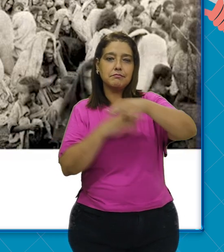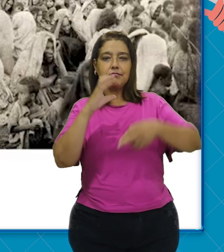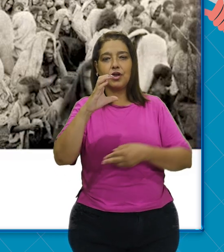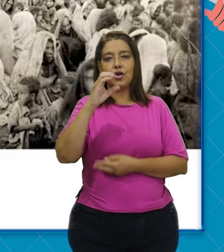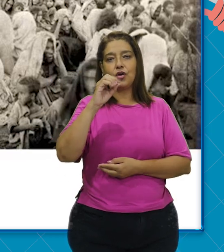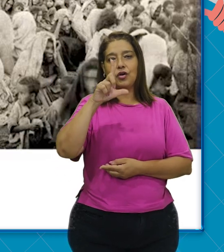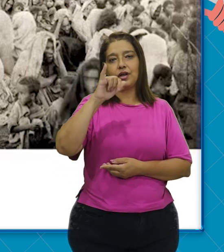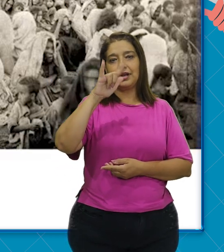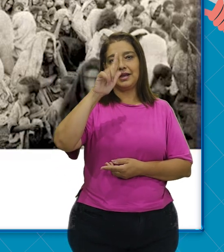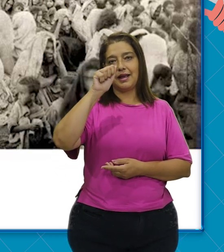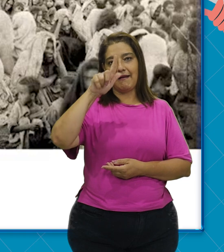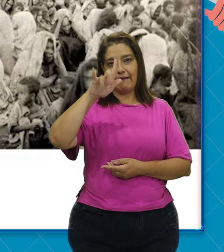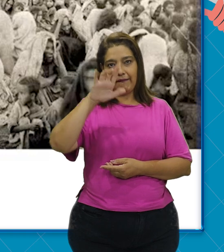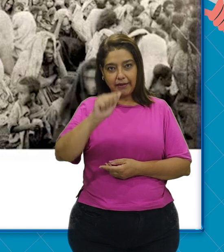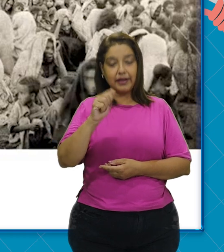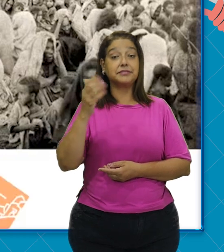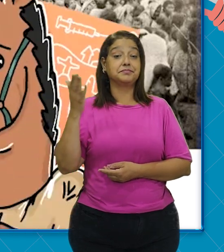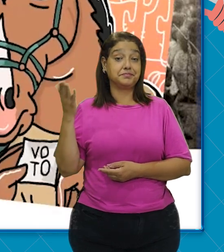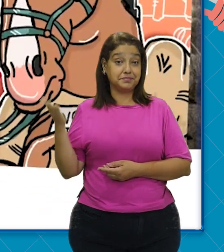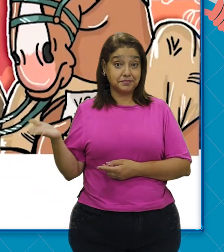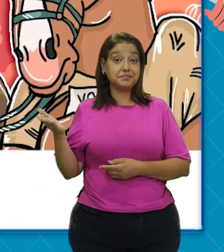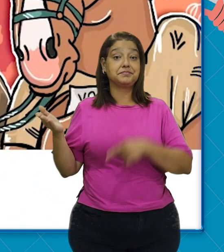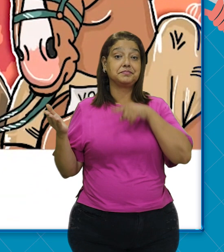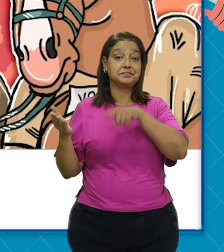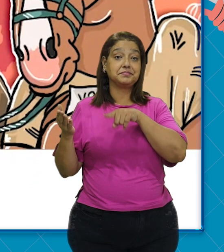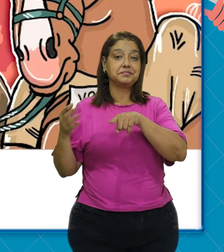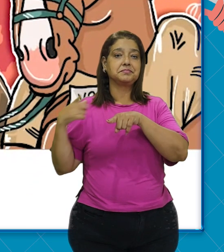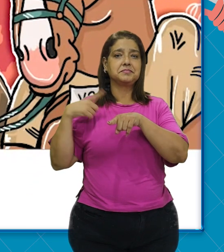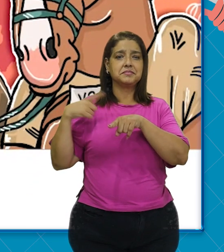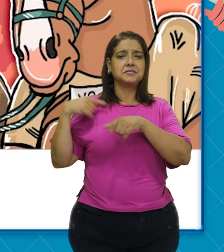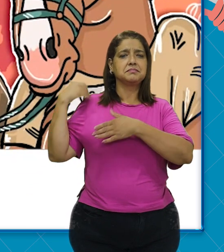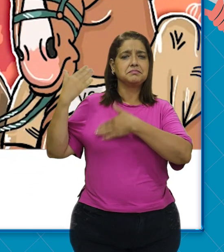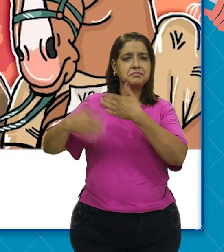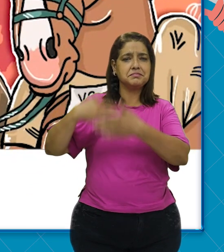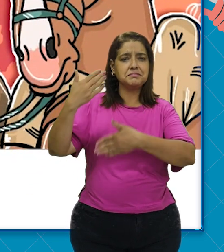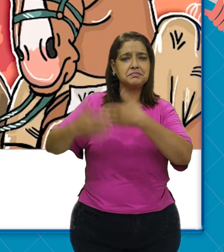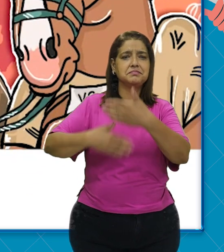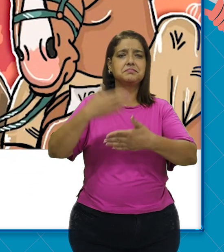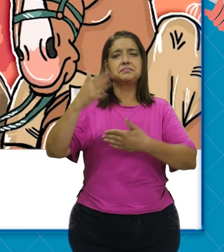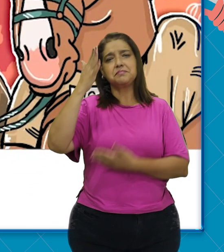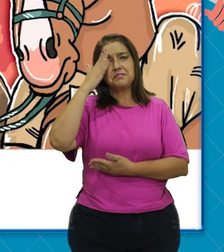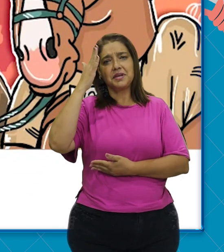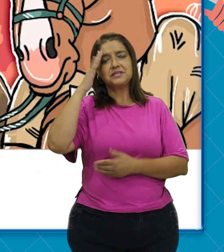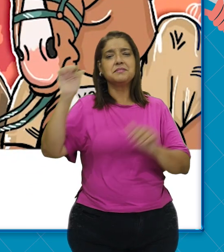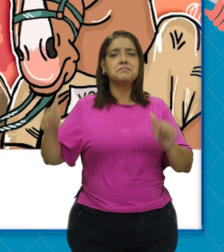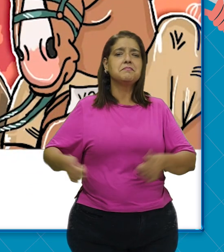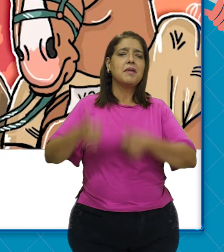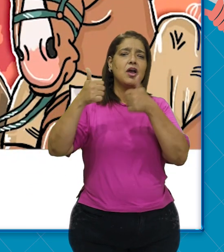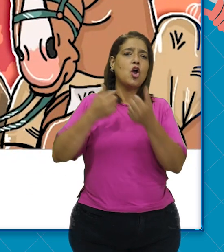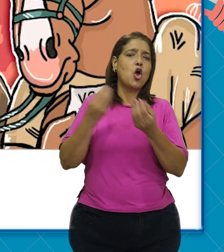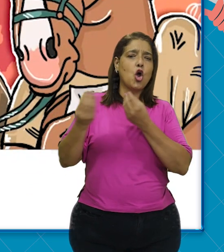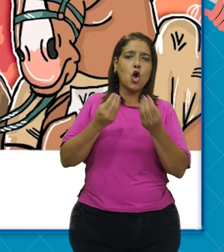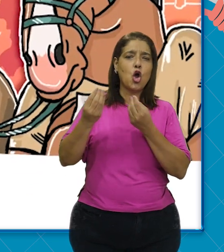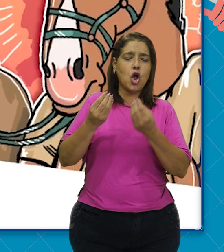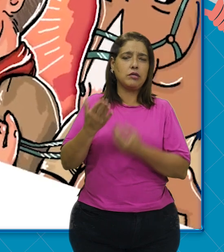de elitismos e centralizações. Então, recomendo que você assista esse vídeo aqui para entender um pouco melhor o contexto da